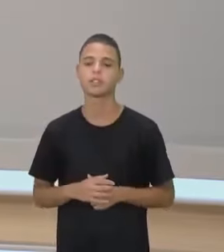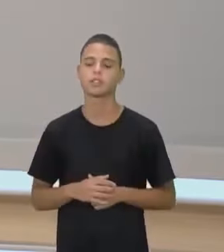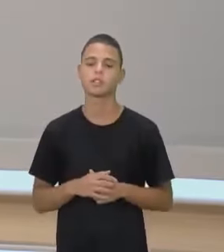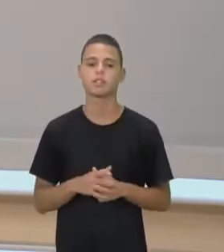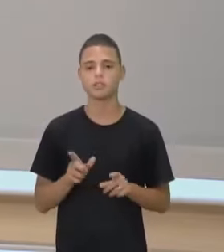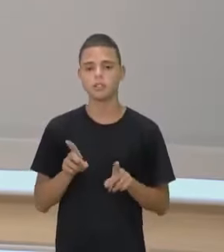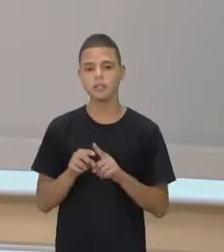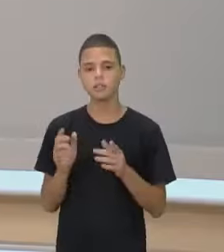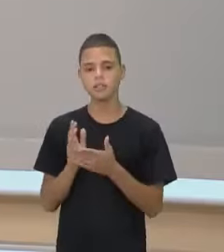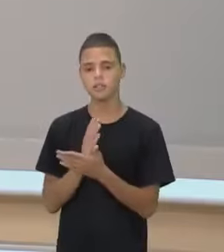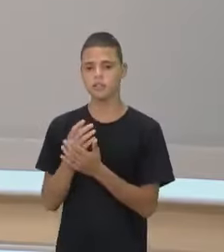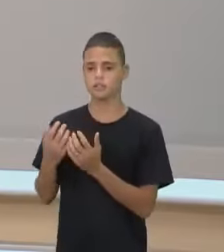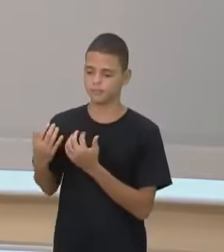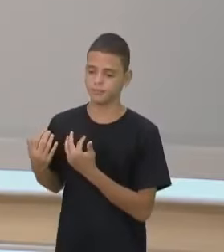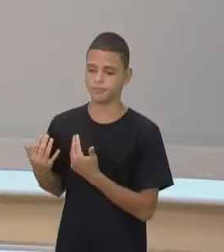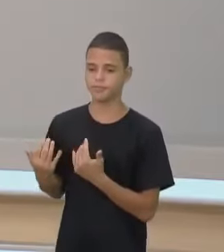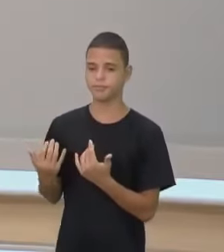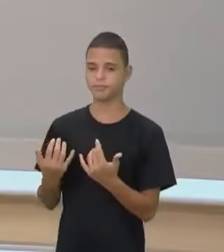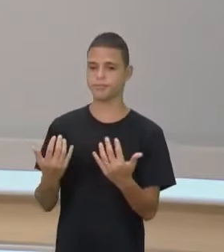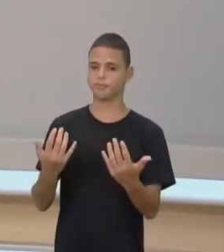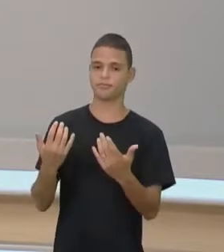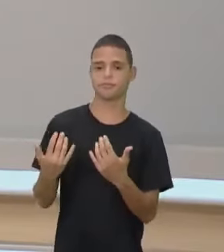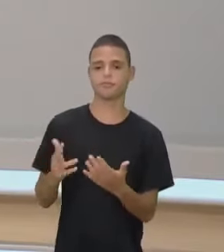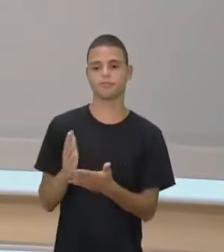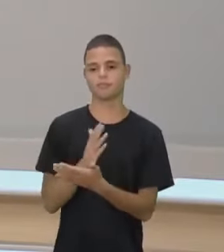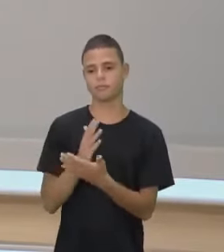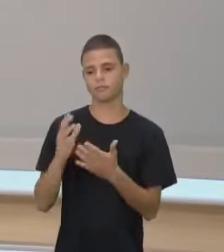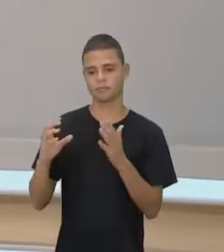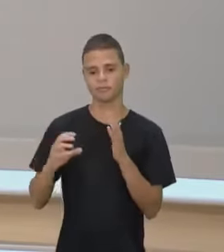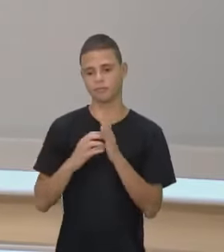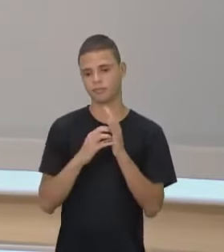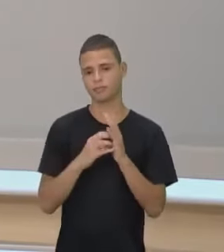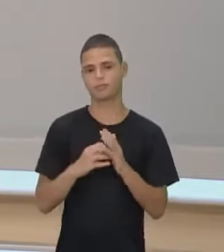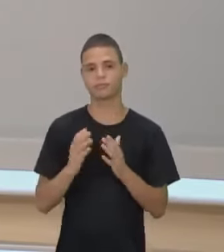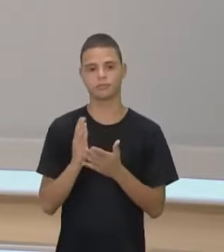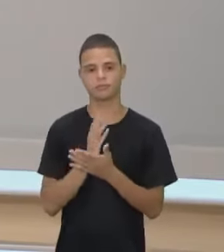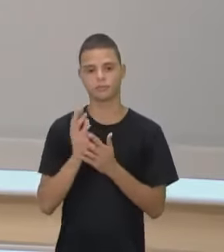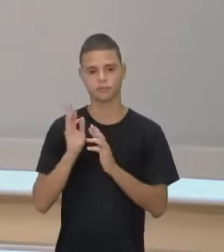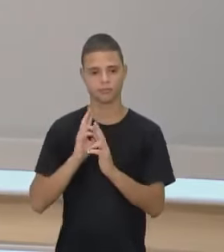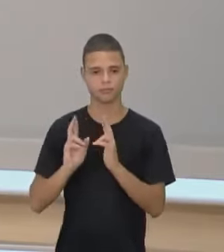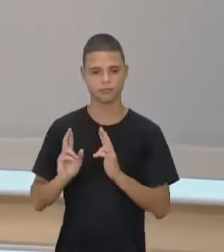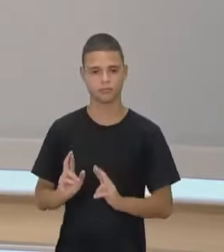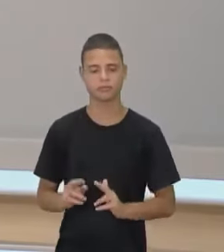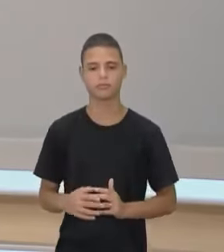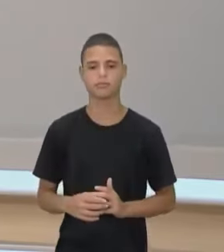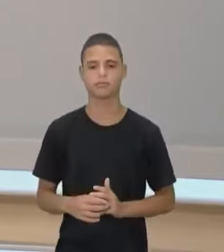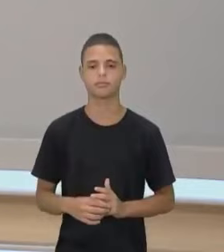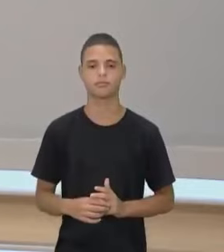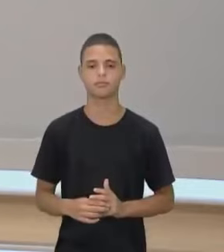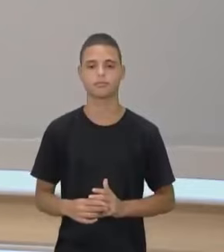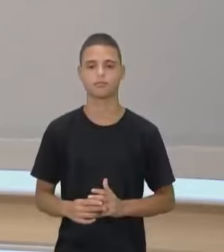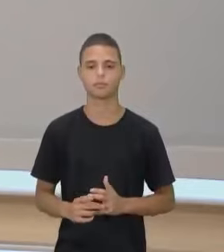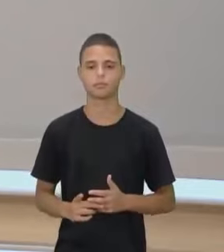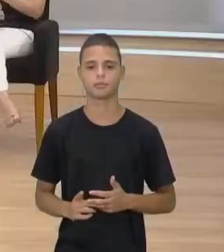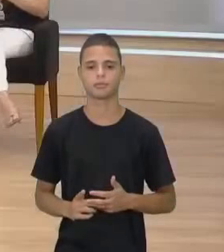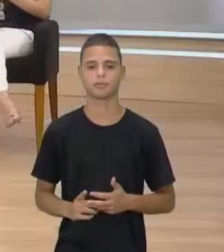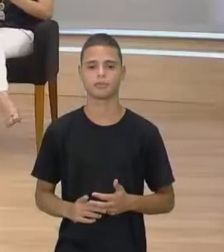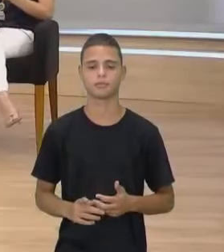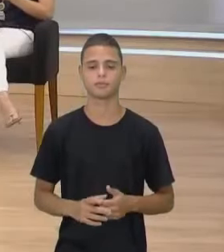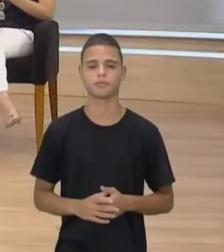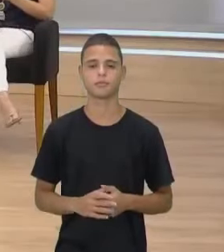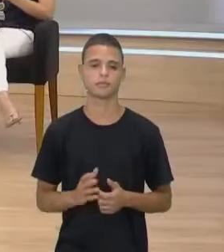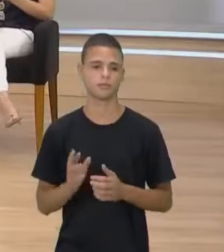Desmatando as matas ciliares, causando assoreamento. São algumas das respostas. Ótimo, muito bom. Pessoal,